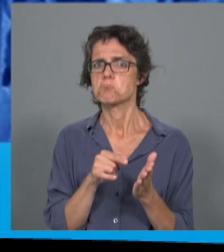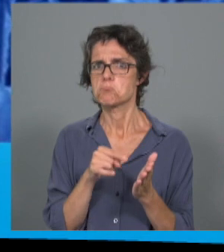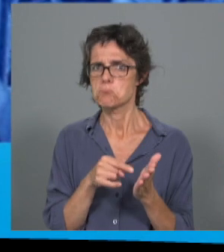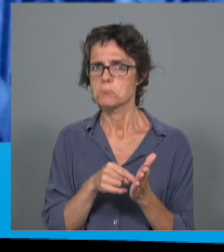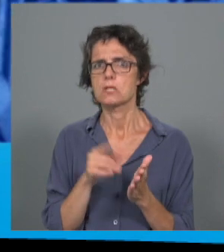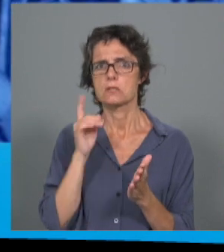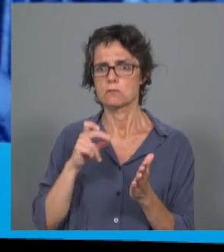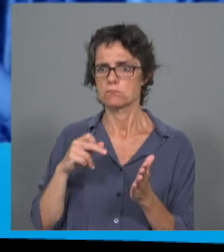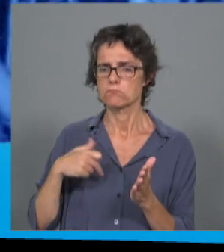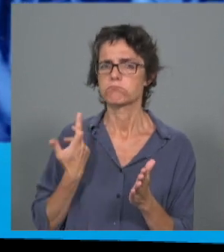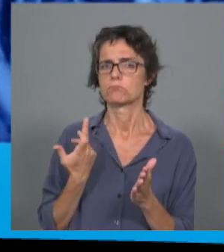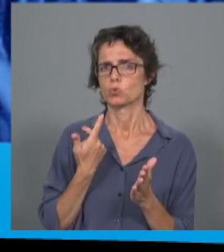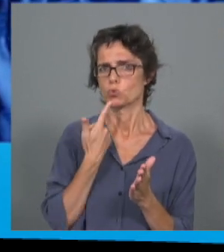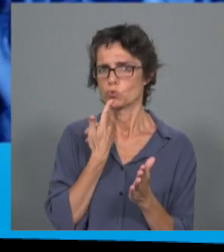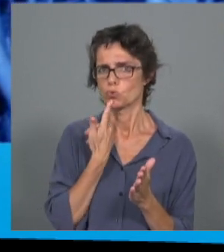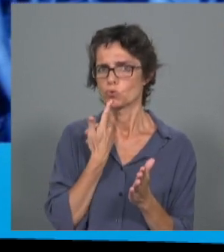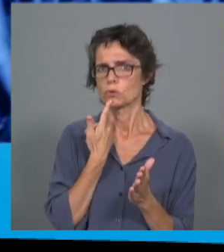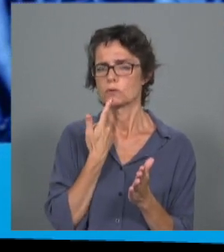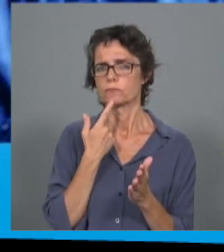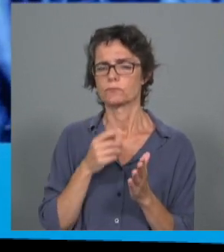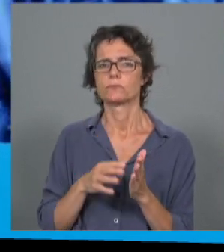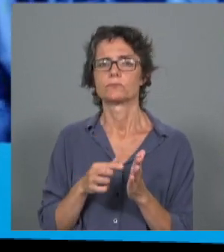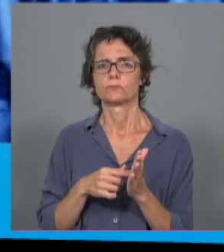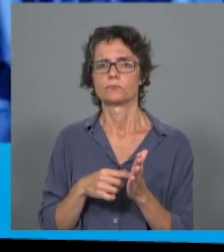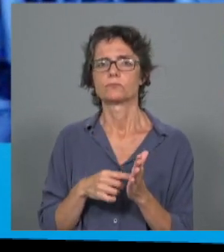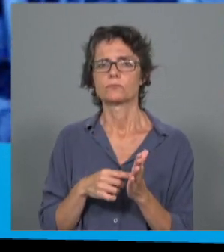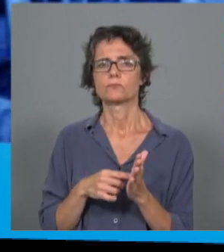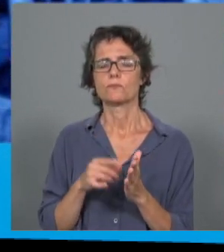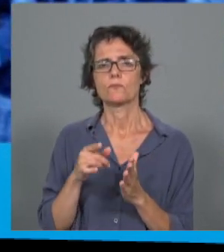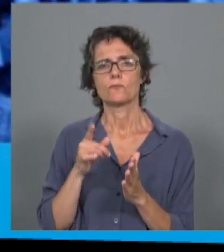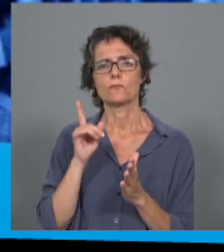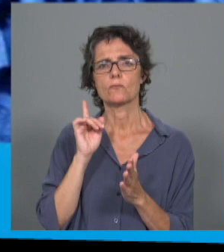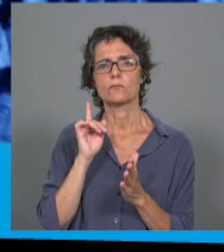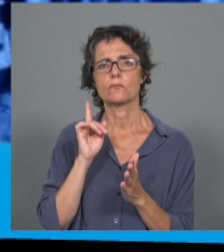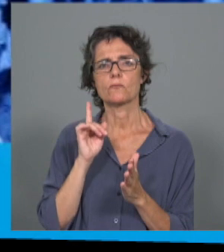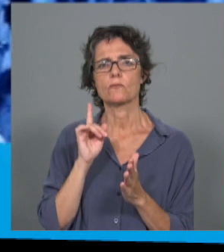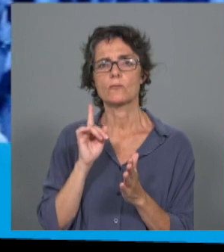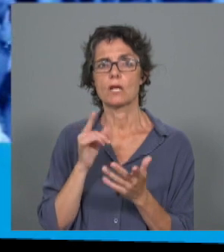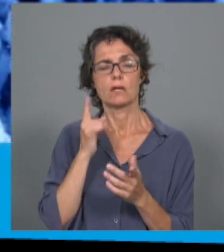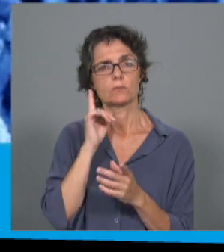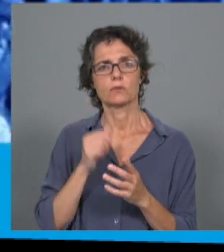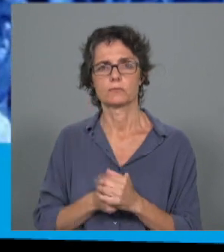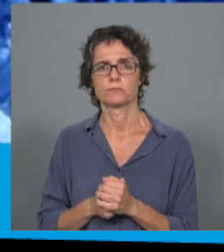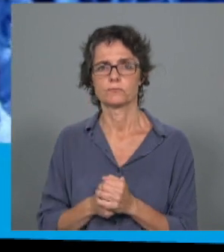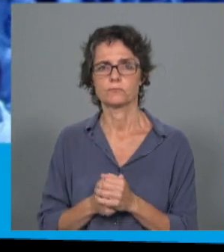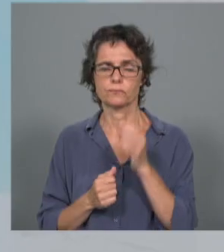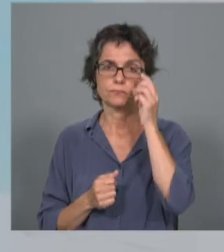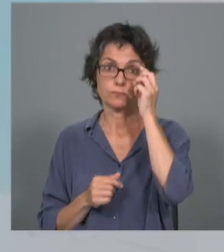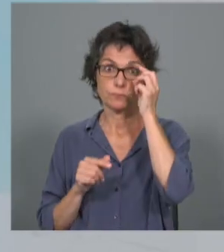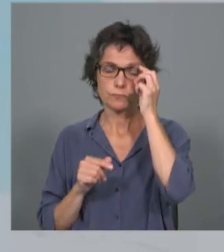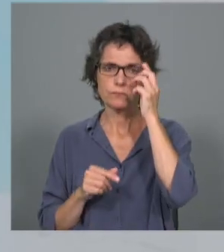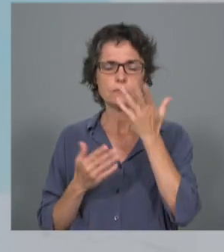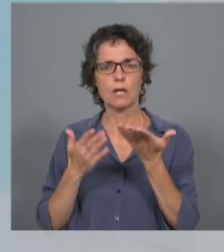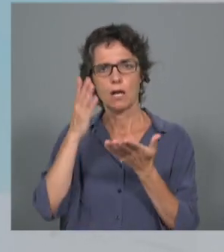riqueza perceber como um país tão pequeno depois também pode oferecer estas diferentes proveniências e origens. Com abordagens sobretudo mais